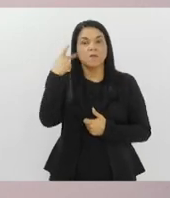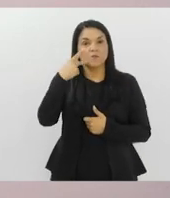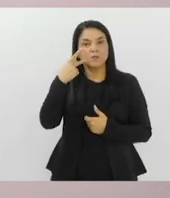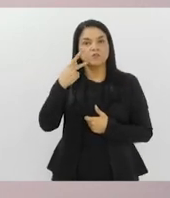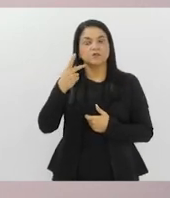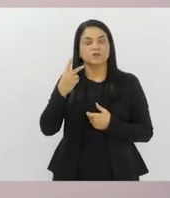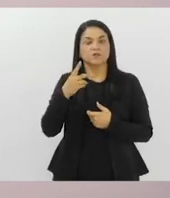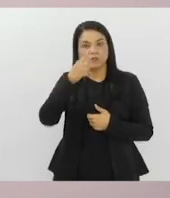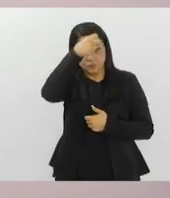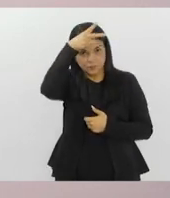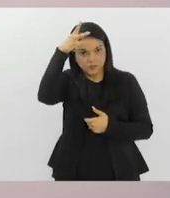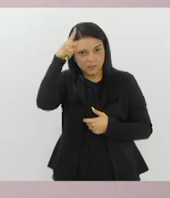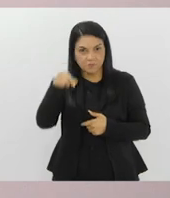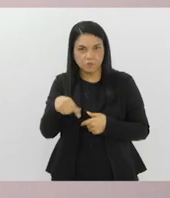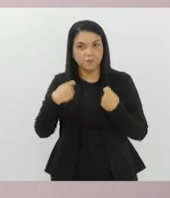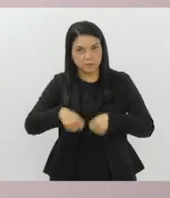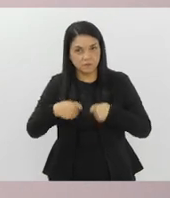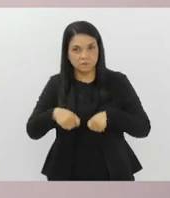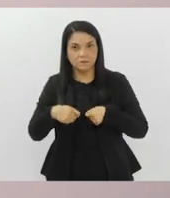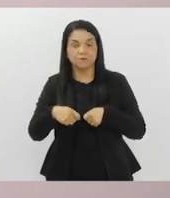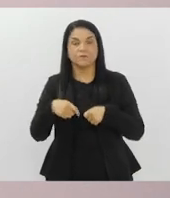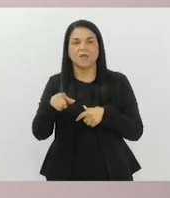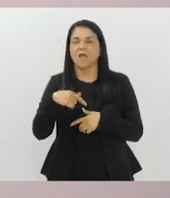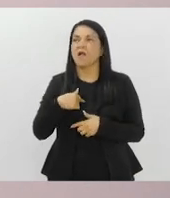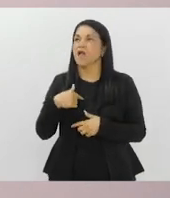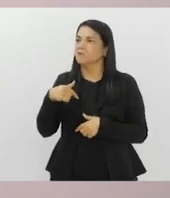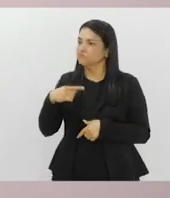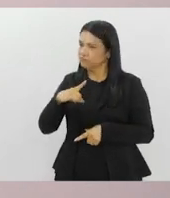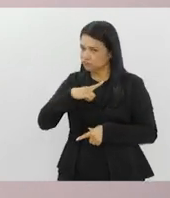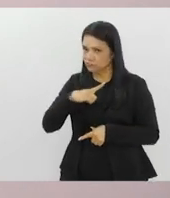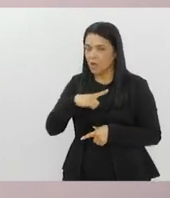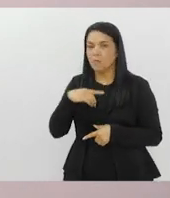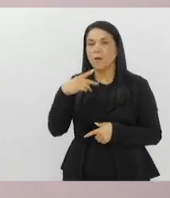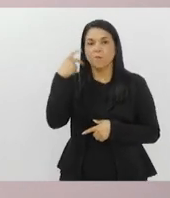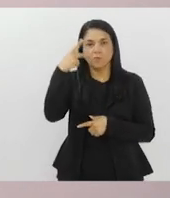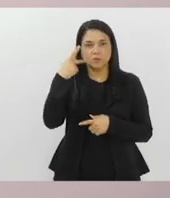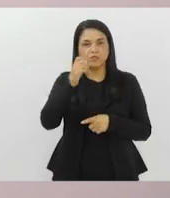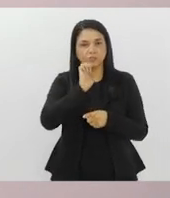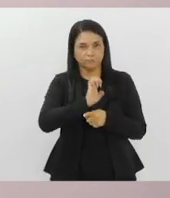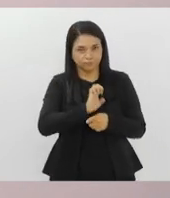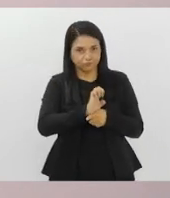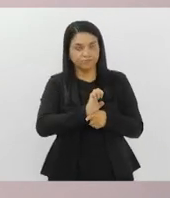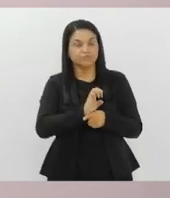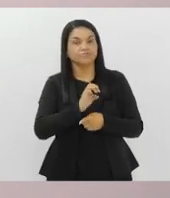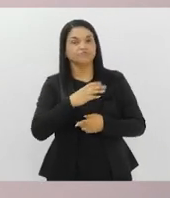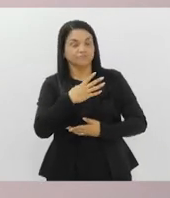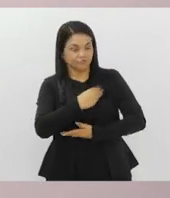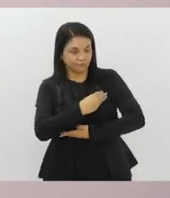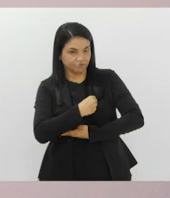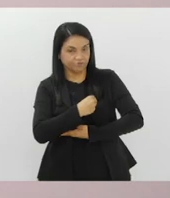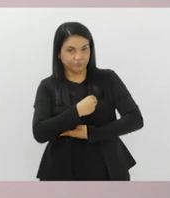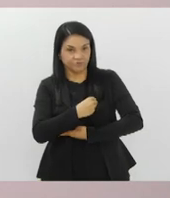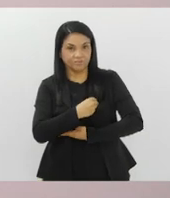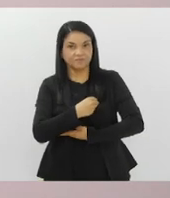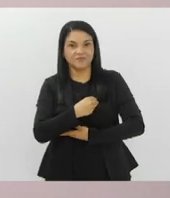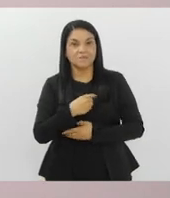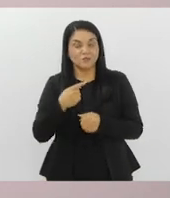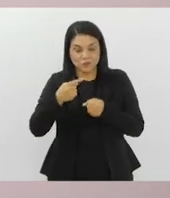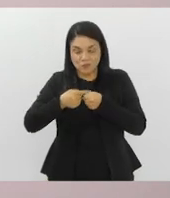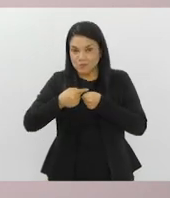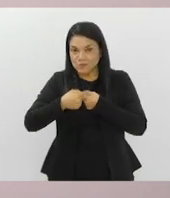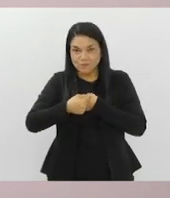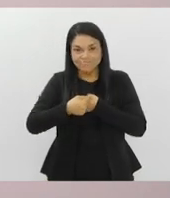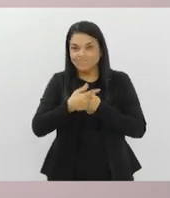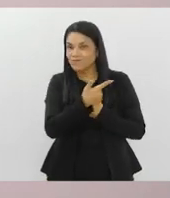muito comum, deputada, a gente tem uma política de Estado de promoção do aleitamento materno, mas os municípios não têm nenhum controle,